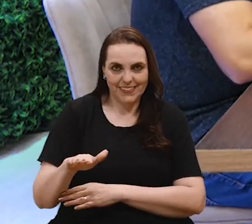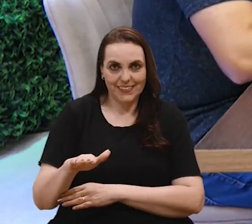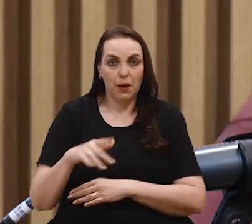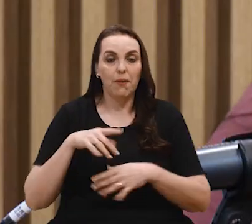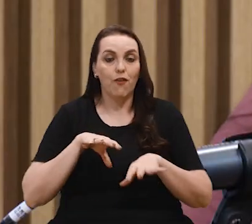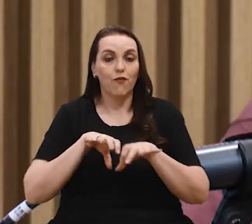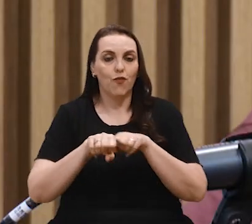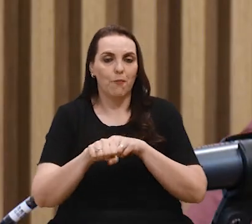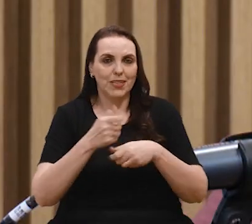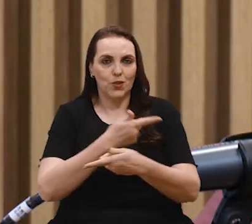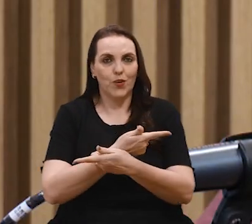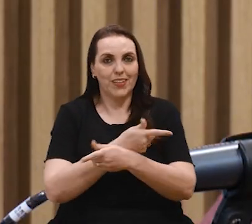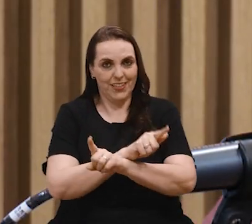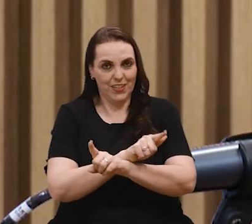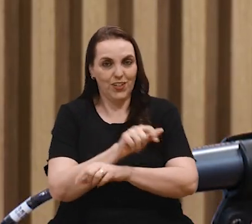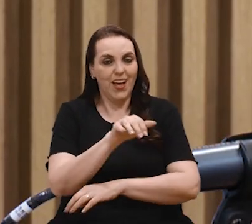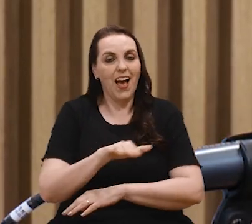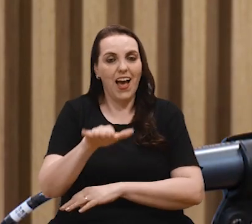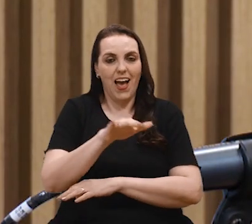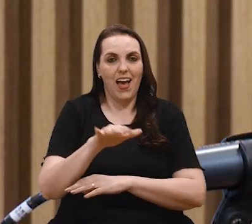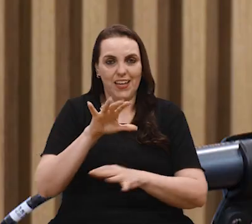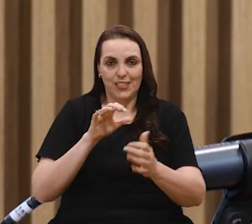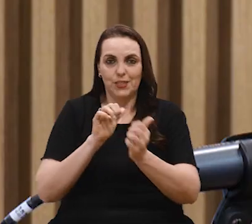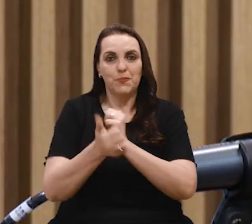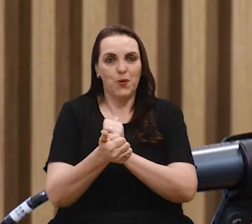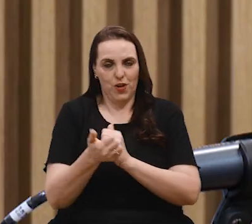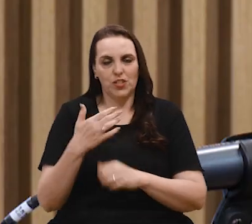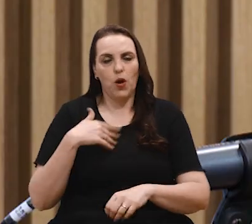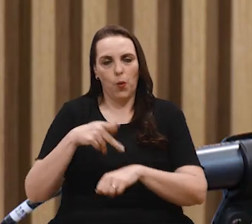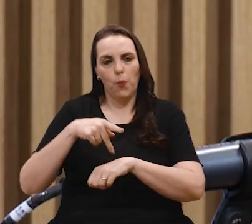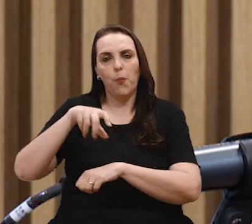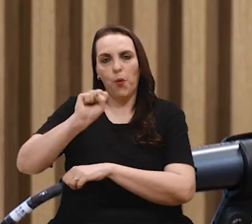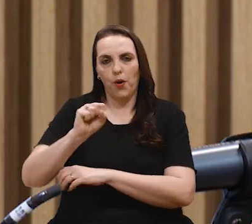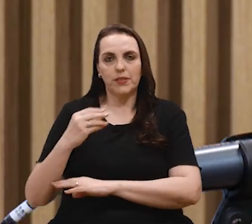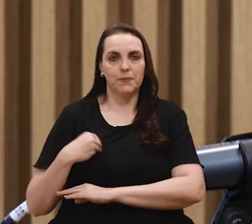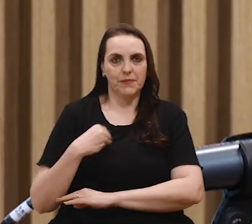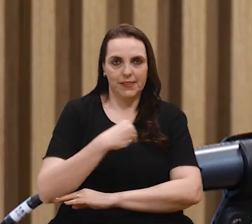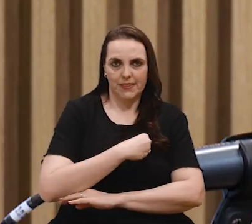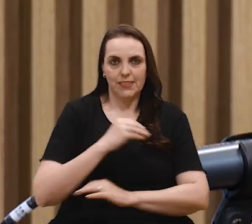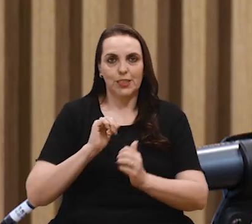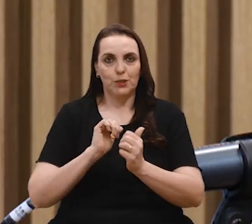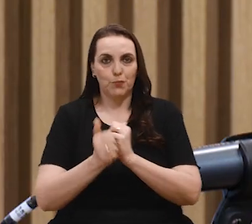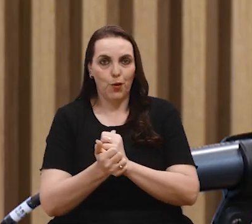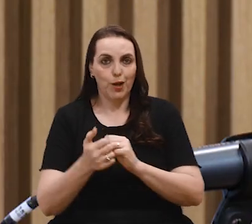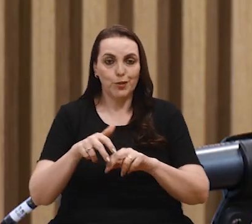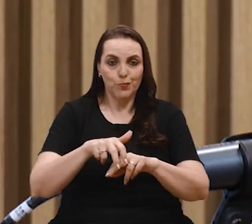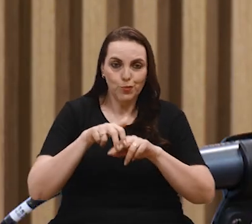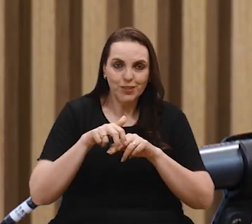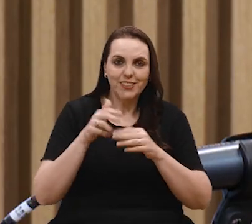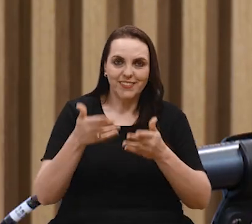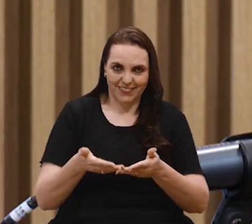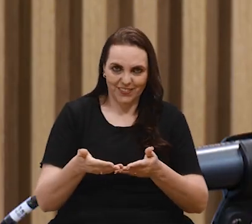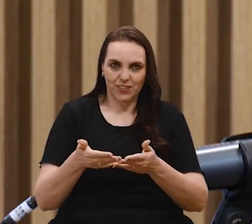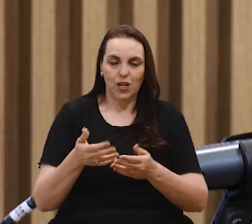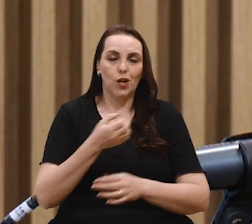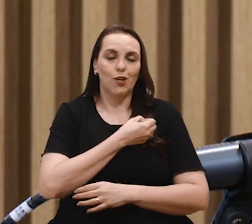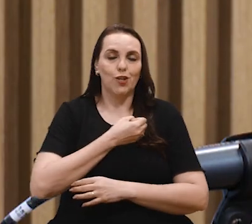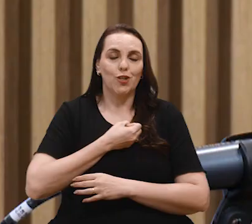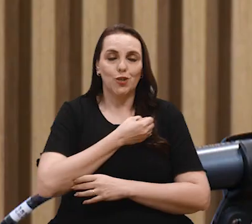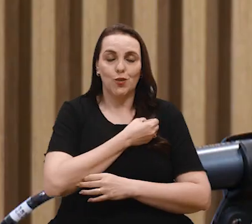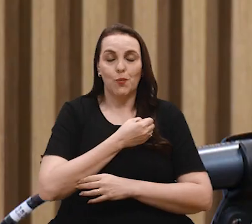formação em quiropraxia, então eu resolvi ir para a área do esporte. Então, fiz pós-graduação em medicina do esporte, justamente por esse grande número